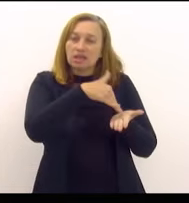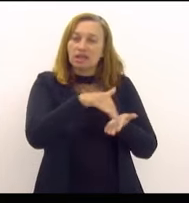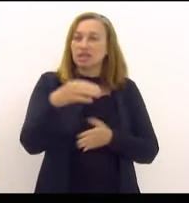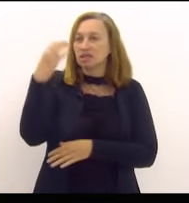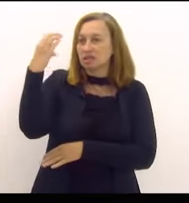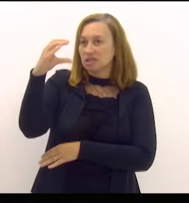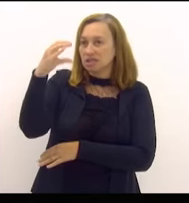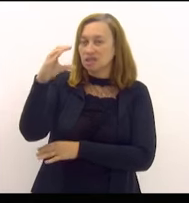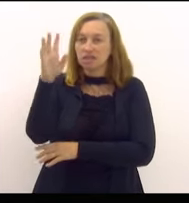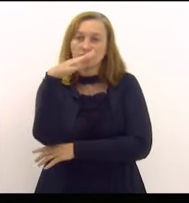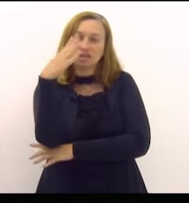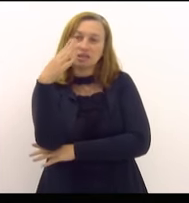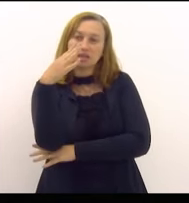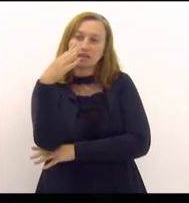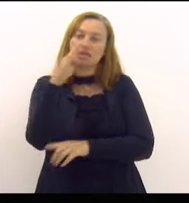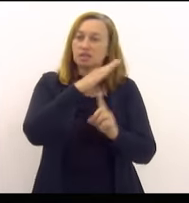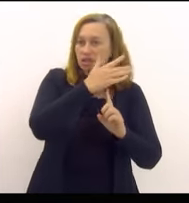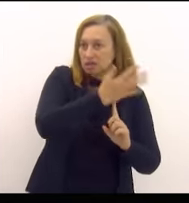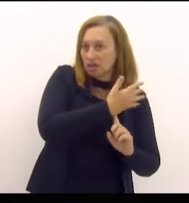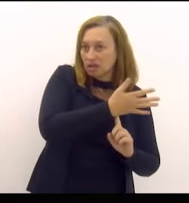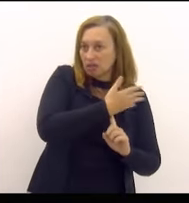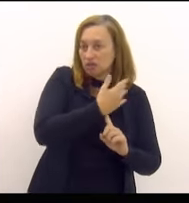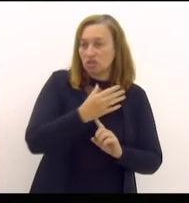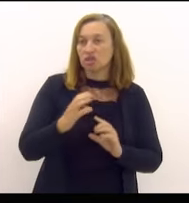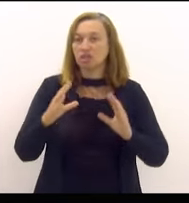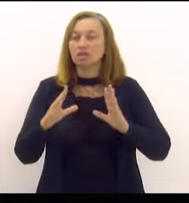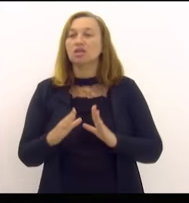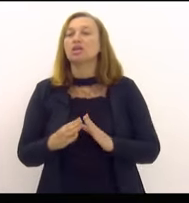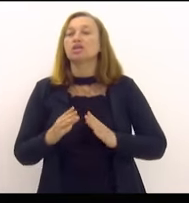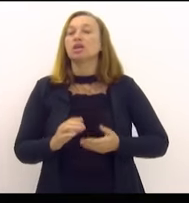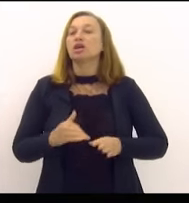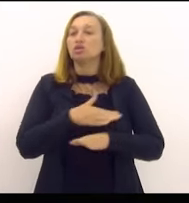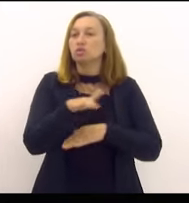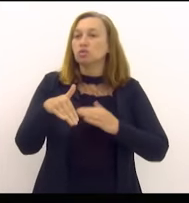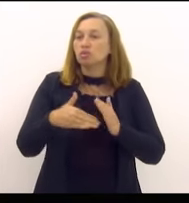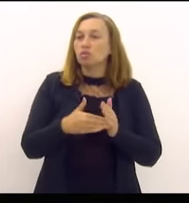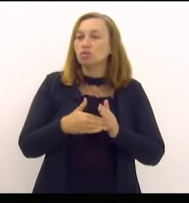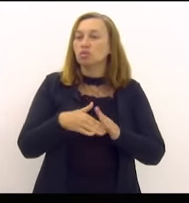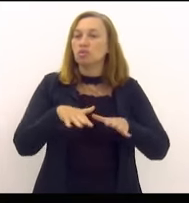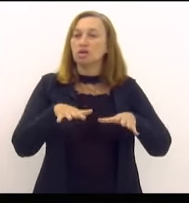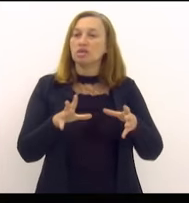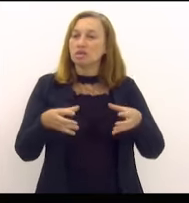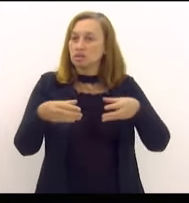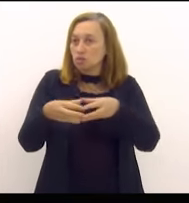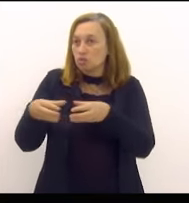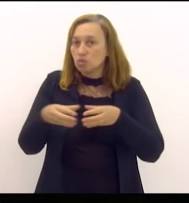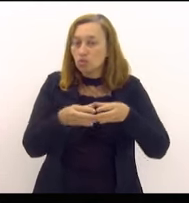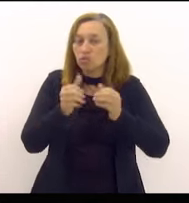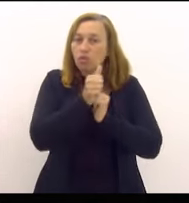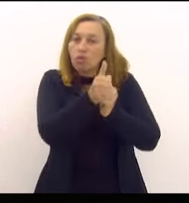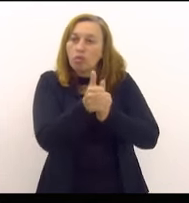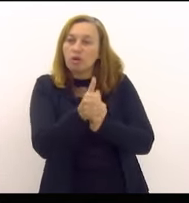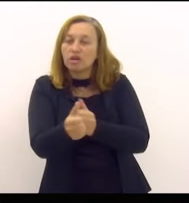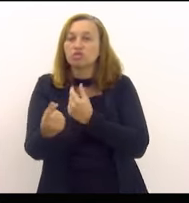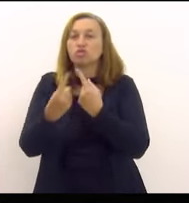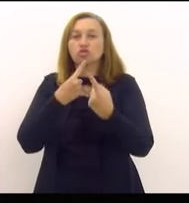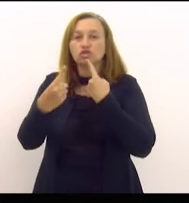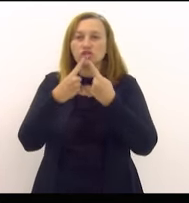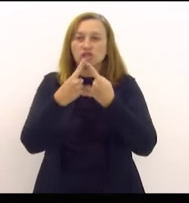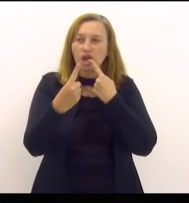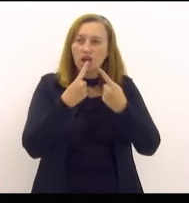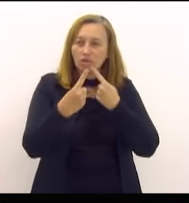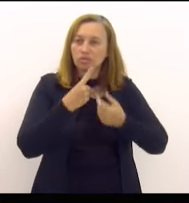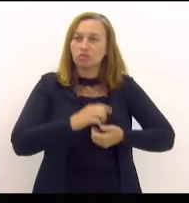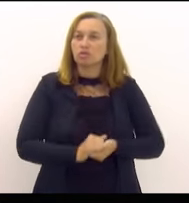com o secretário da Casa Civil, e todos esses movimentos foram acompanhados de um diálogo constante com um